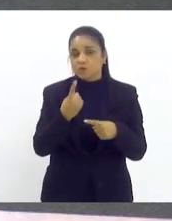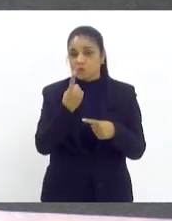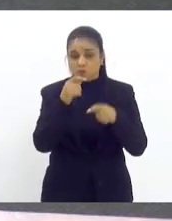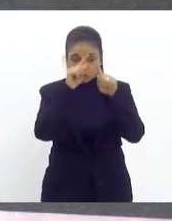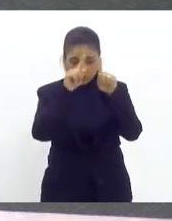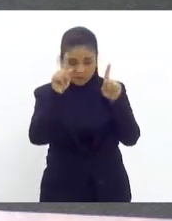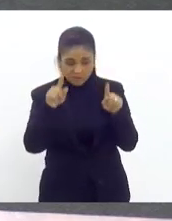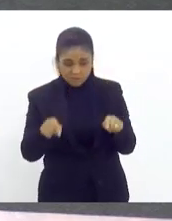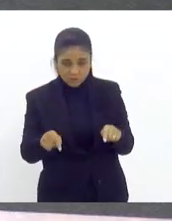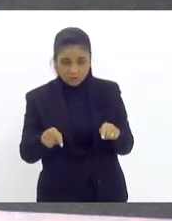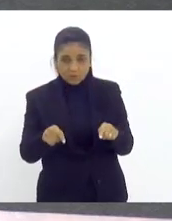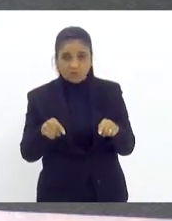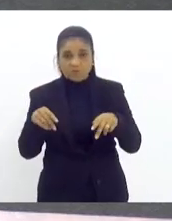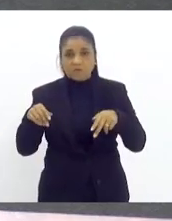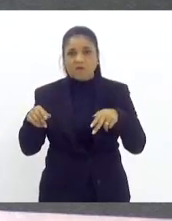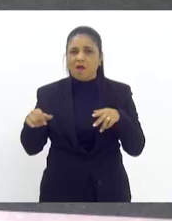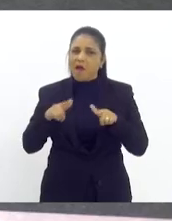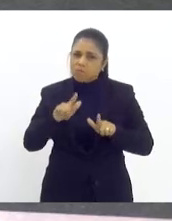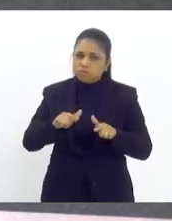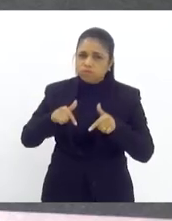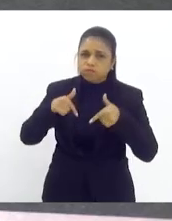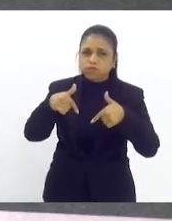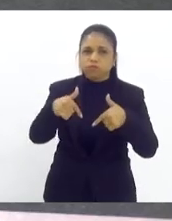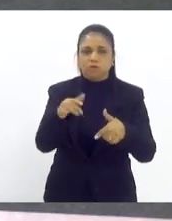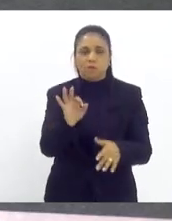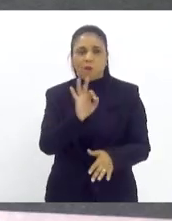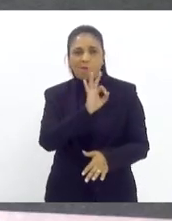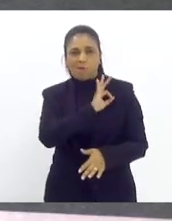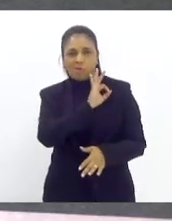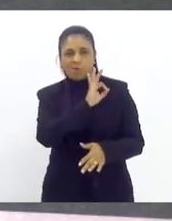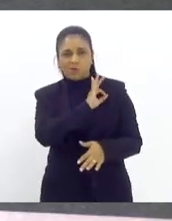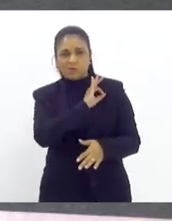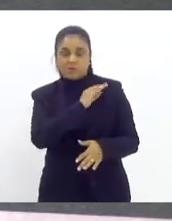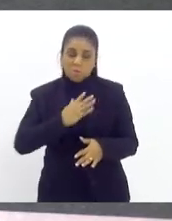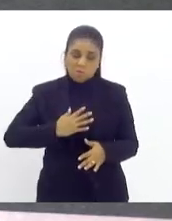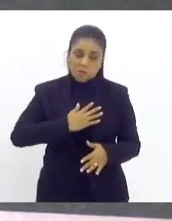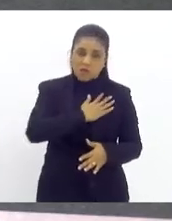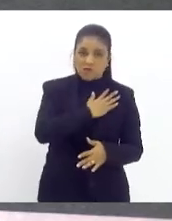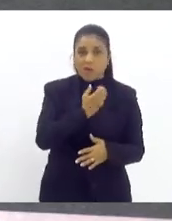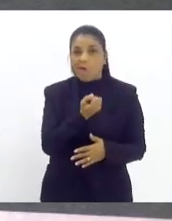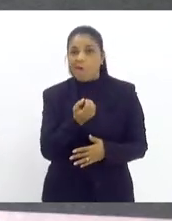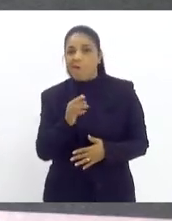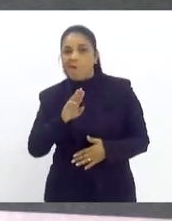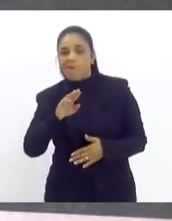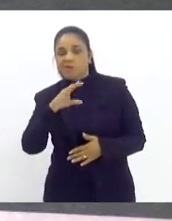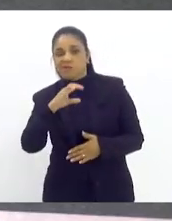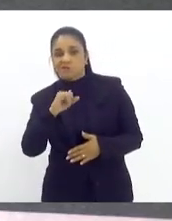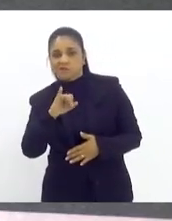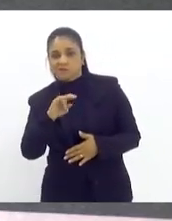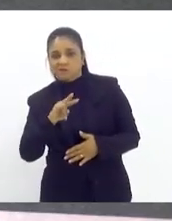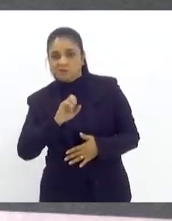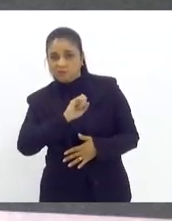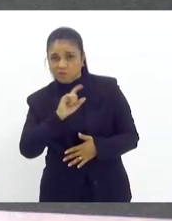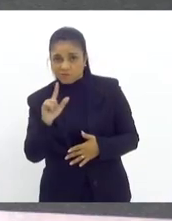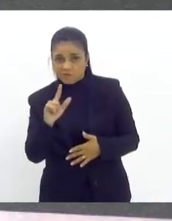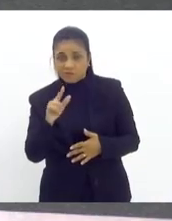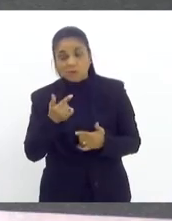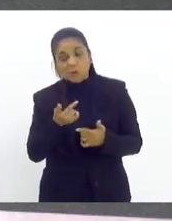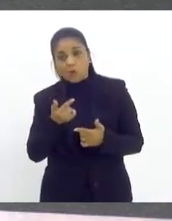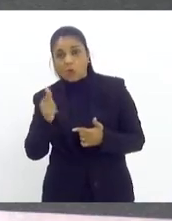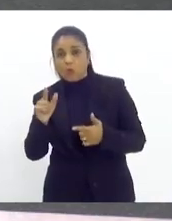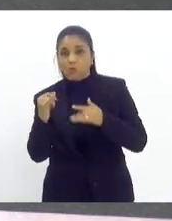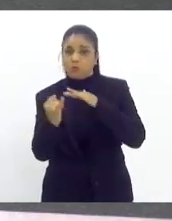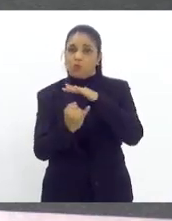que atue na corregedoria de polícia seja da Polícia Militar ou da Polícia Civil ou de outro